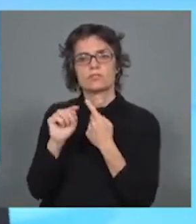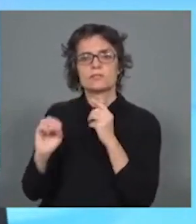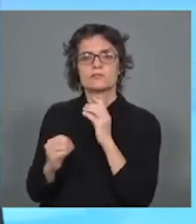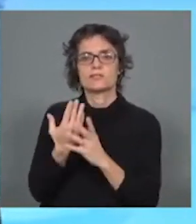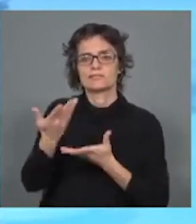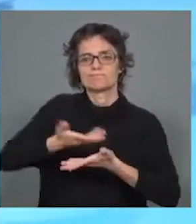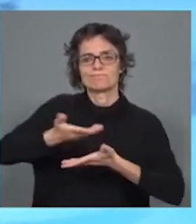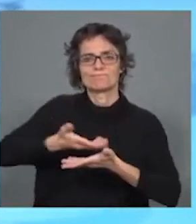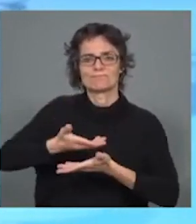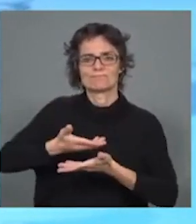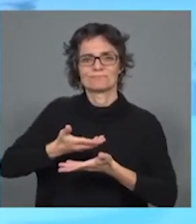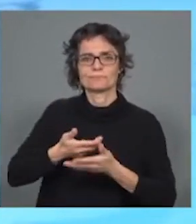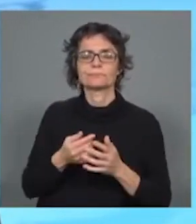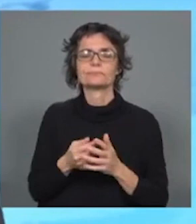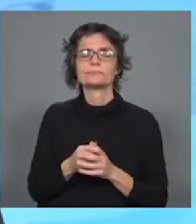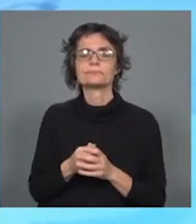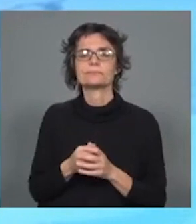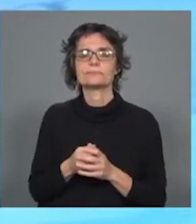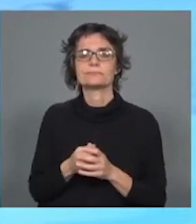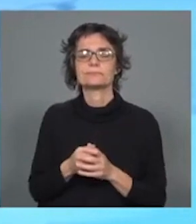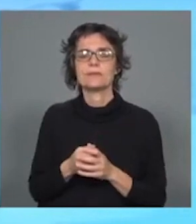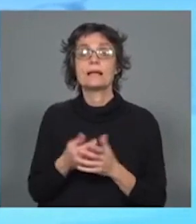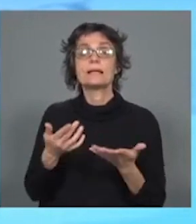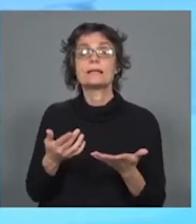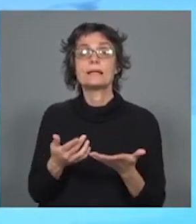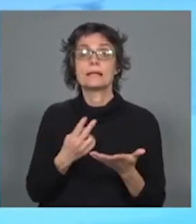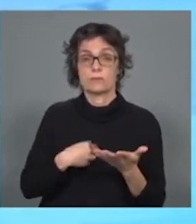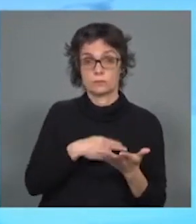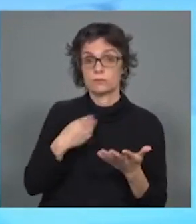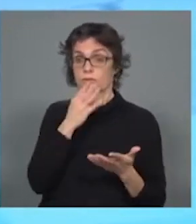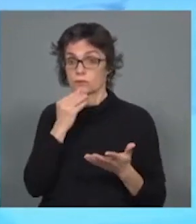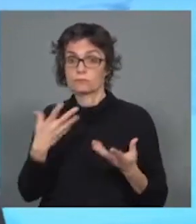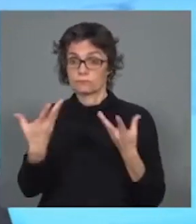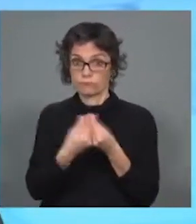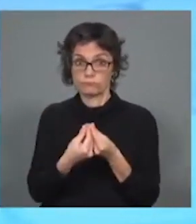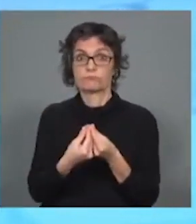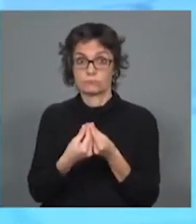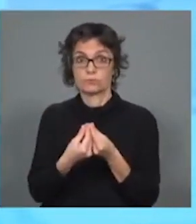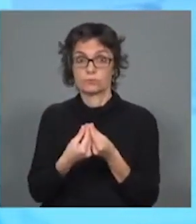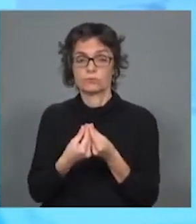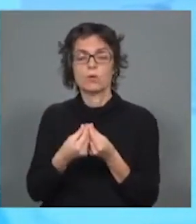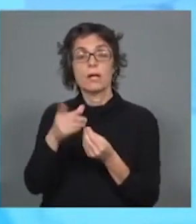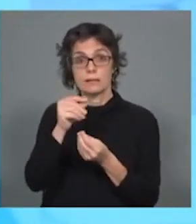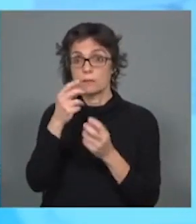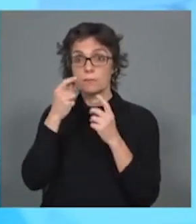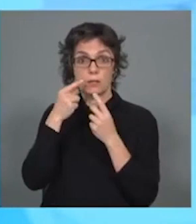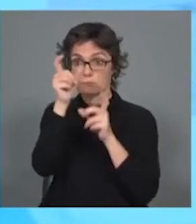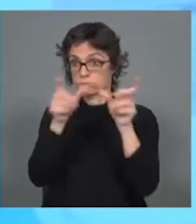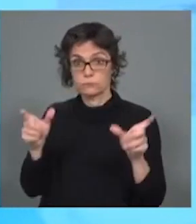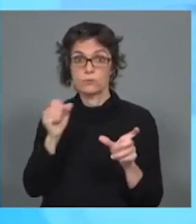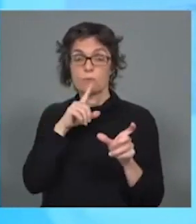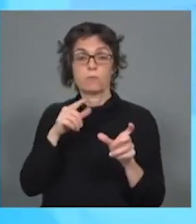lido essas narrativas da criação. Desse diálogo conjunto, que é aberto ao público em geral e que nós faremos